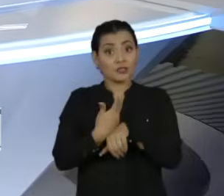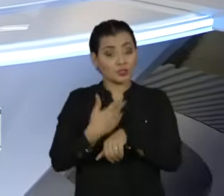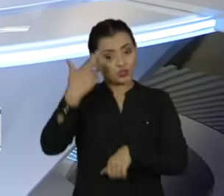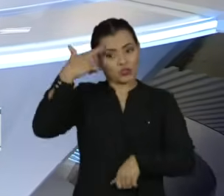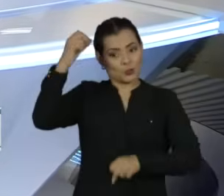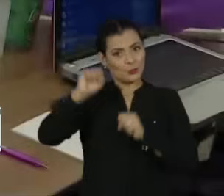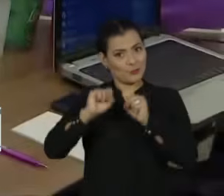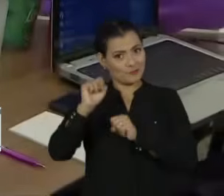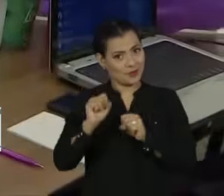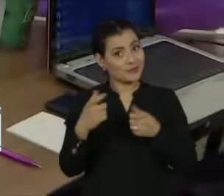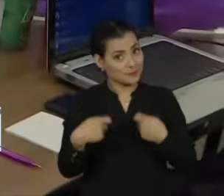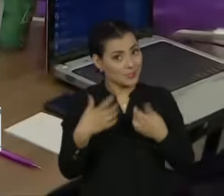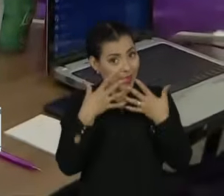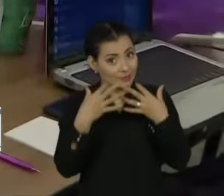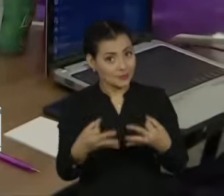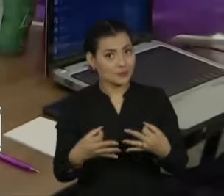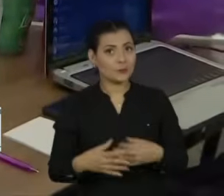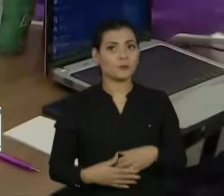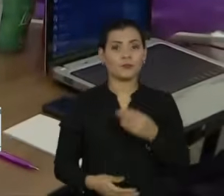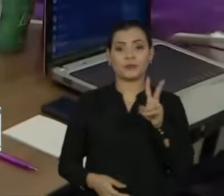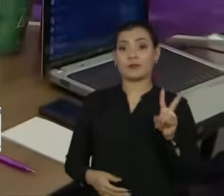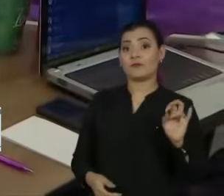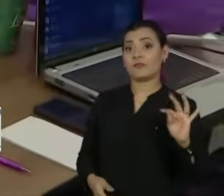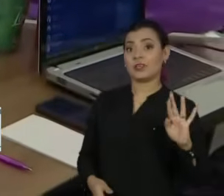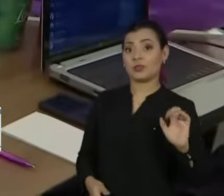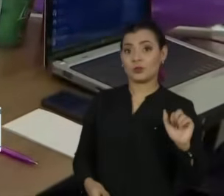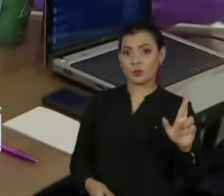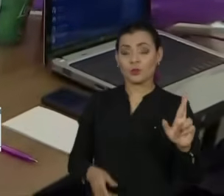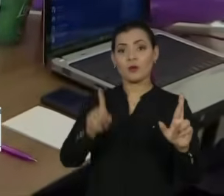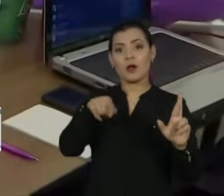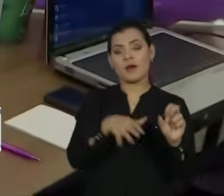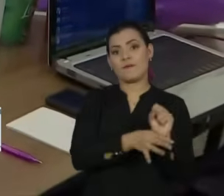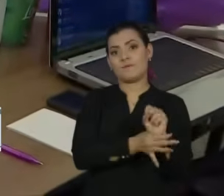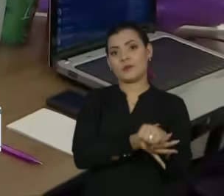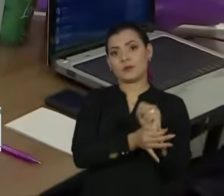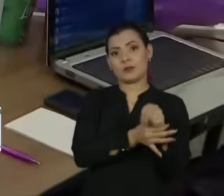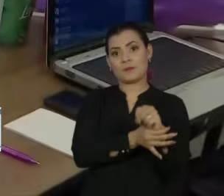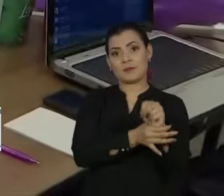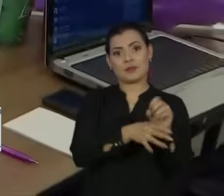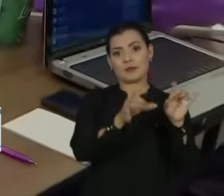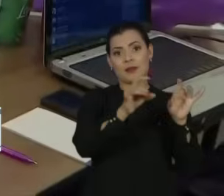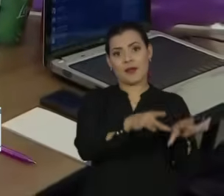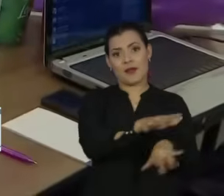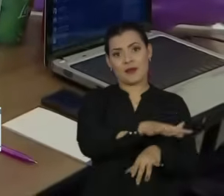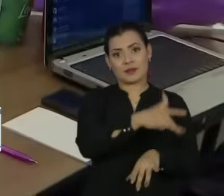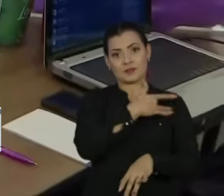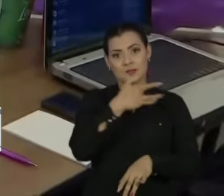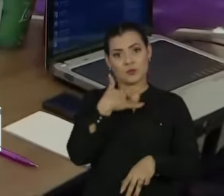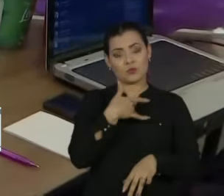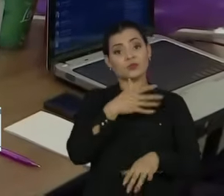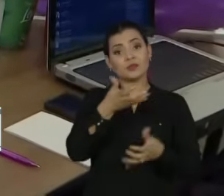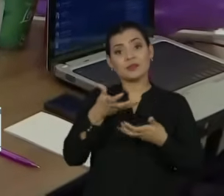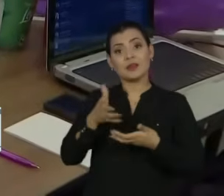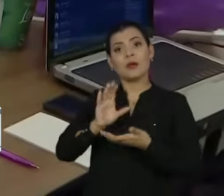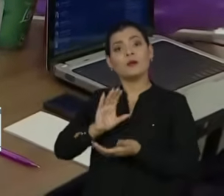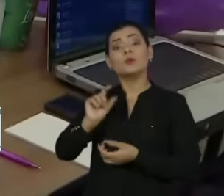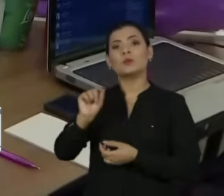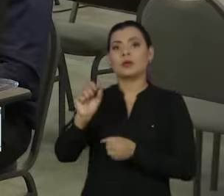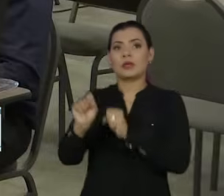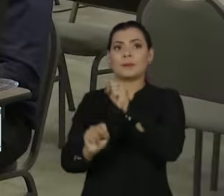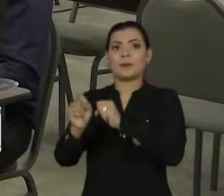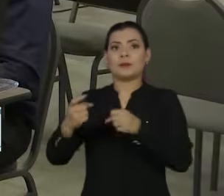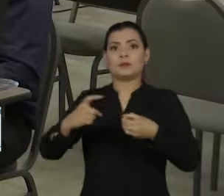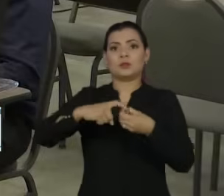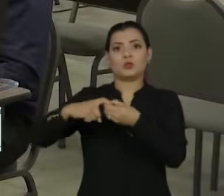um empreendedor. O Vitor é fisioterapeuta e pensa em sair da área da saúde para investir em uma franquia com uma